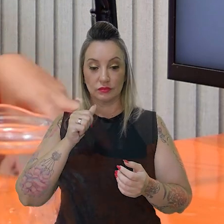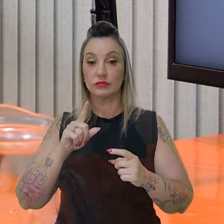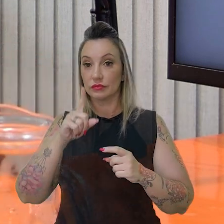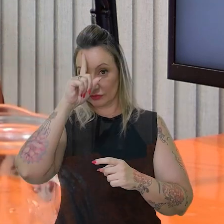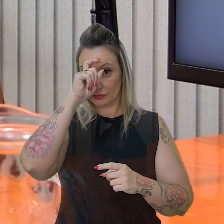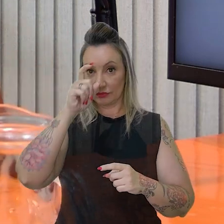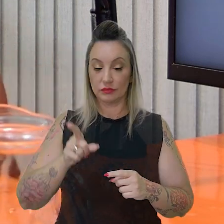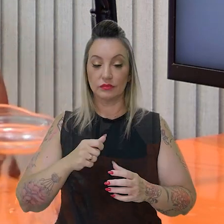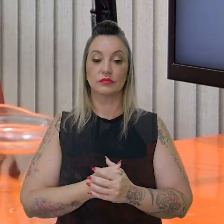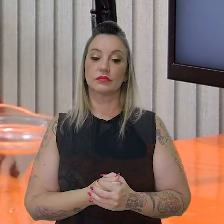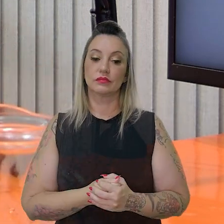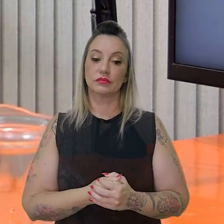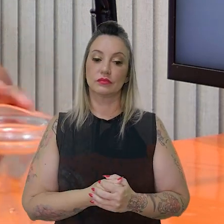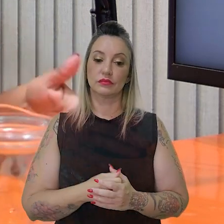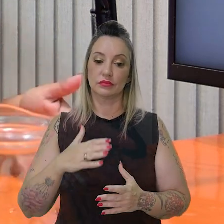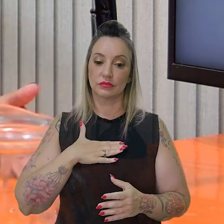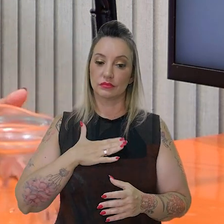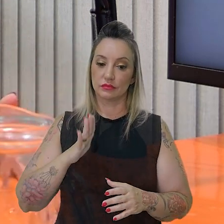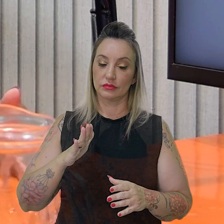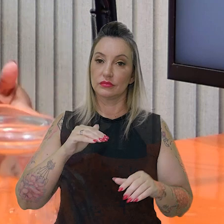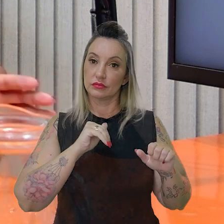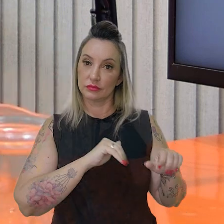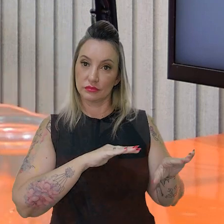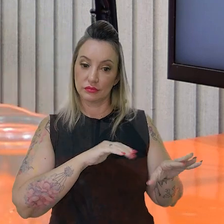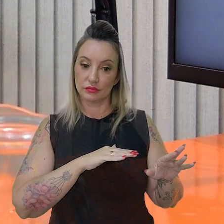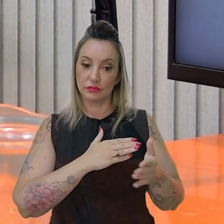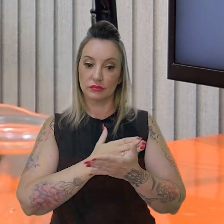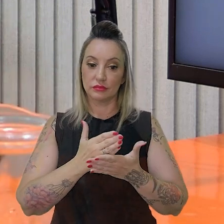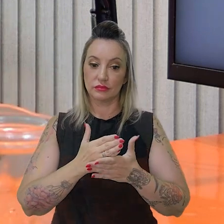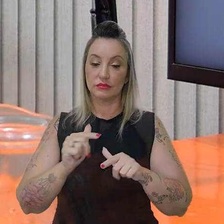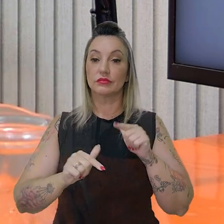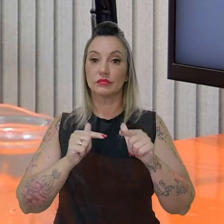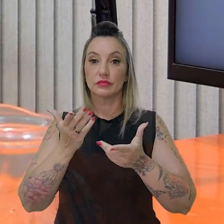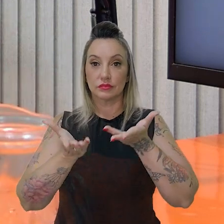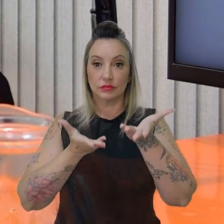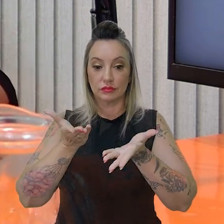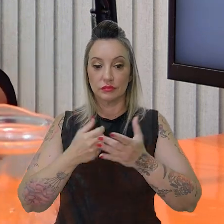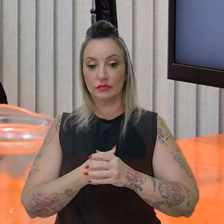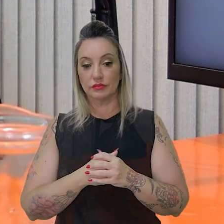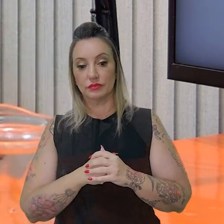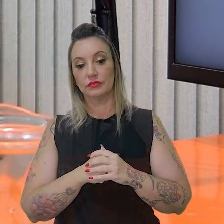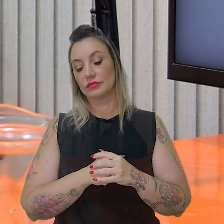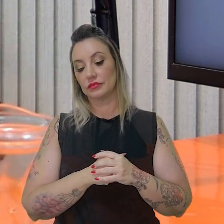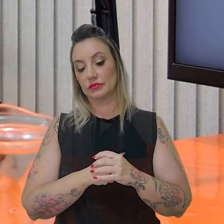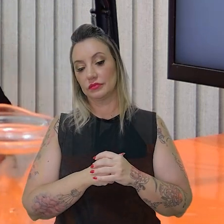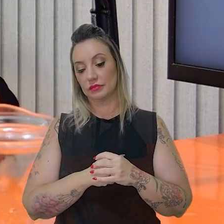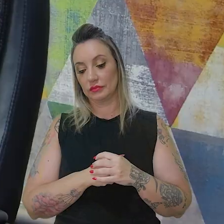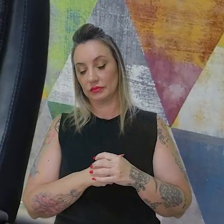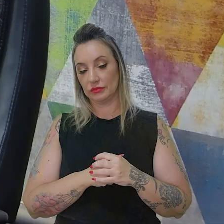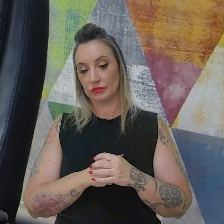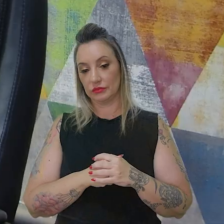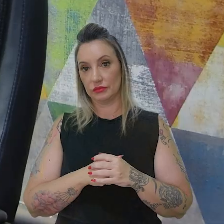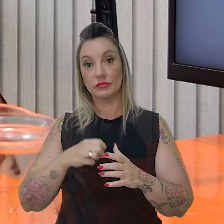Hum e aí eu já tava na clínica desde Setembro né eu comecei os trabalhos terapêuticos desde então uhum e em